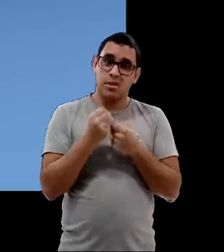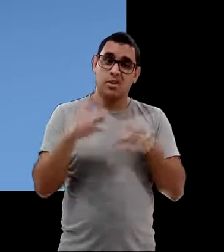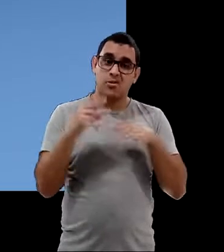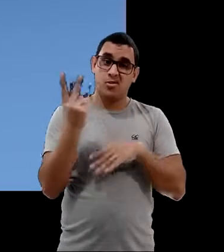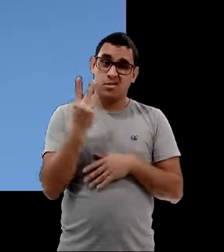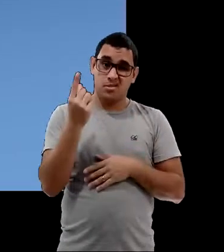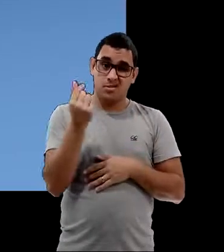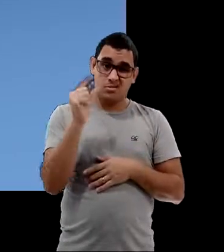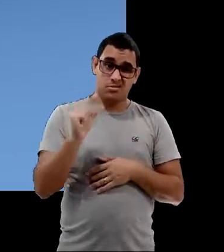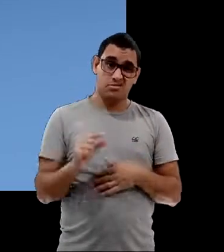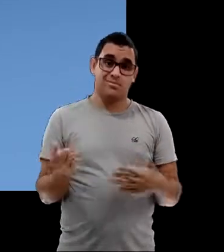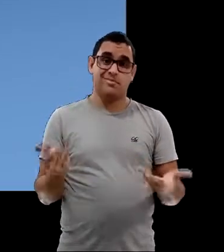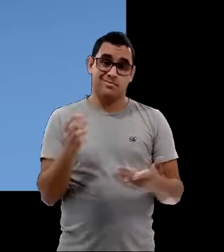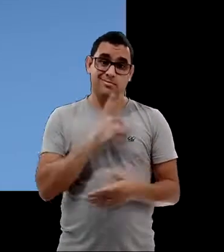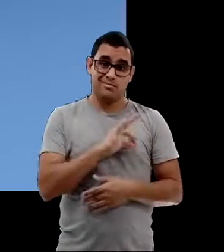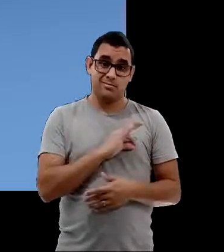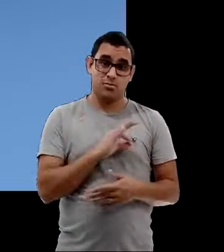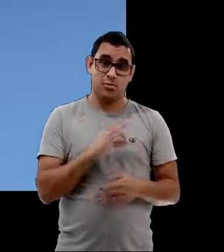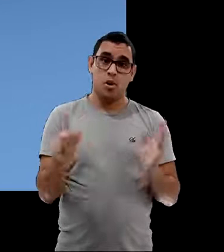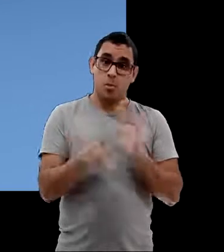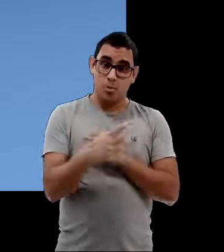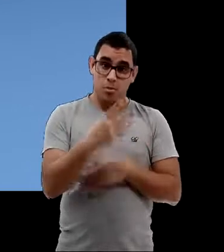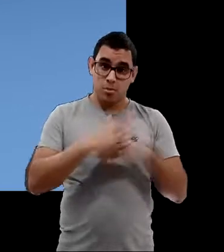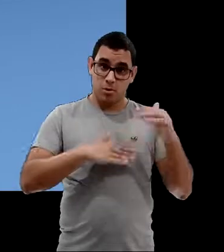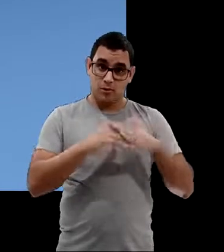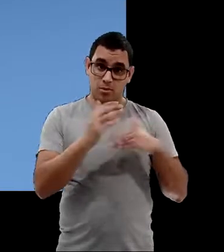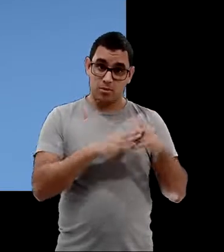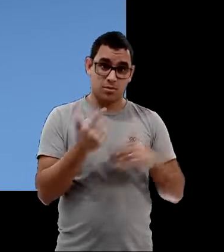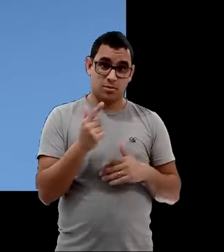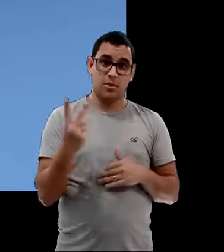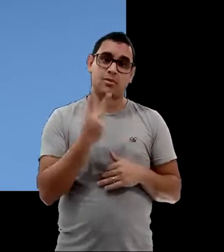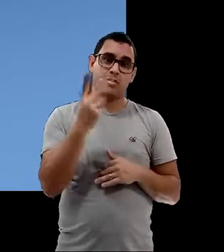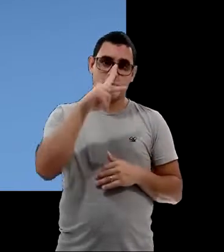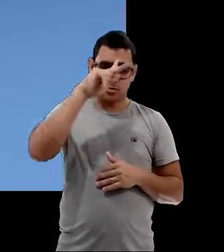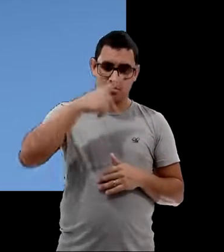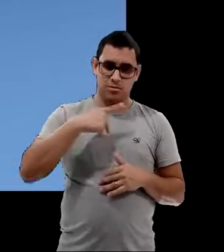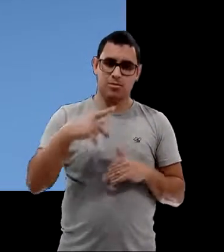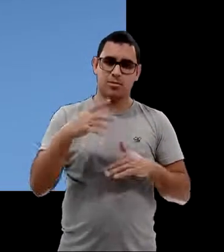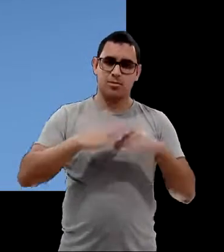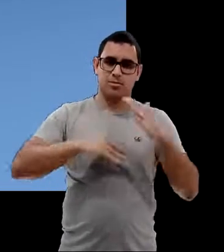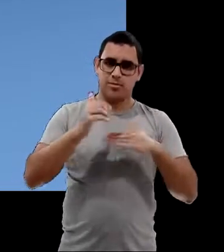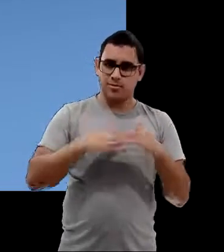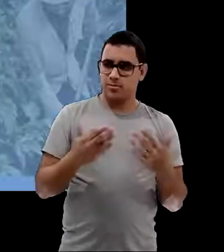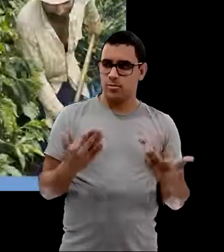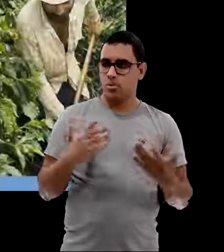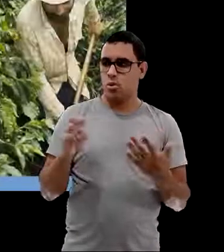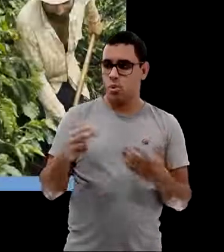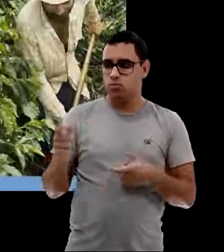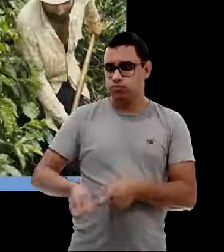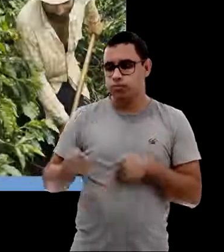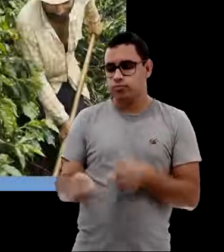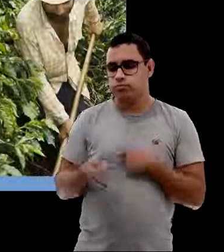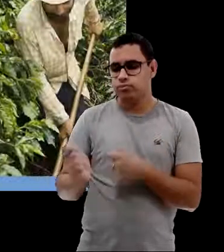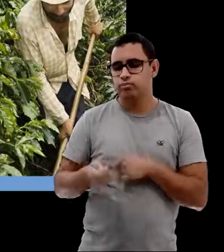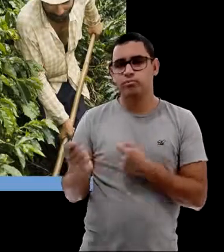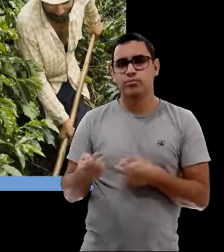e muitas vezes é desvalorizada aqui, ou muitas vezes o próprio profissional não dá valor à sua profissão. Ou